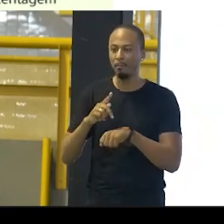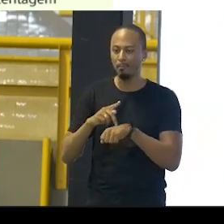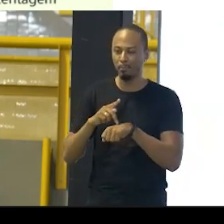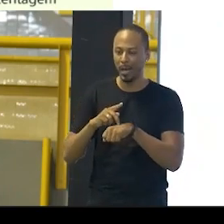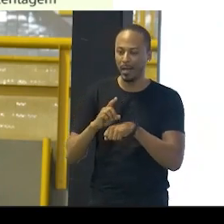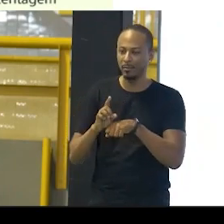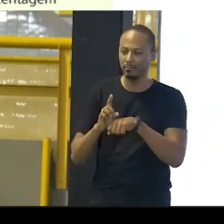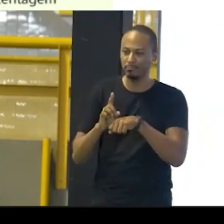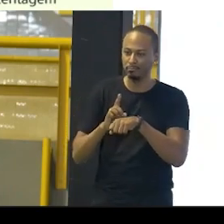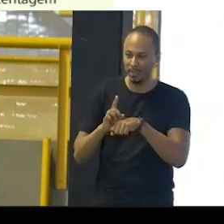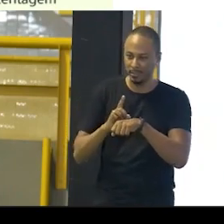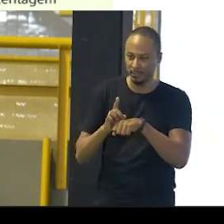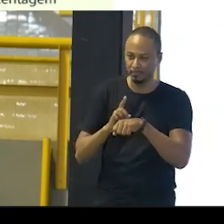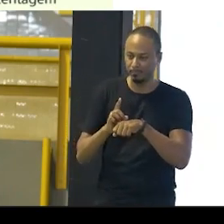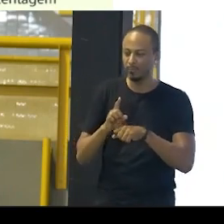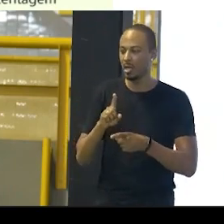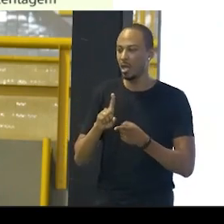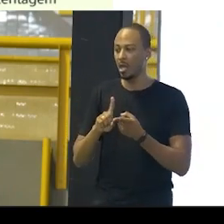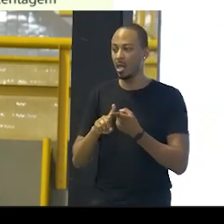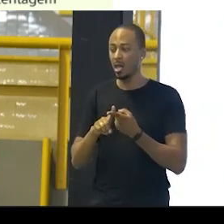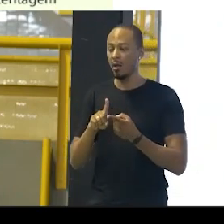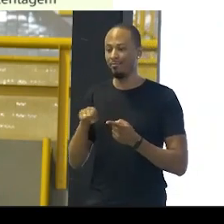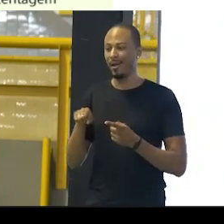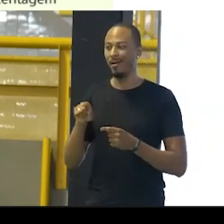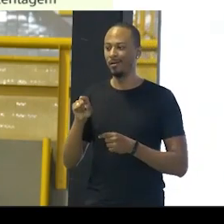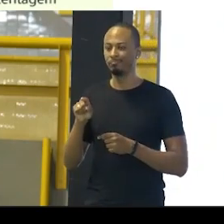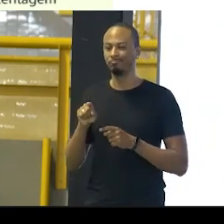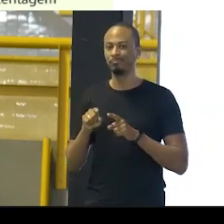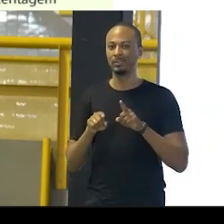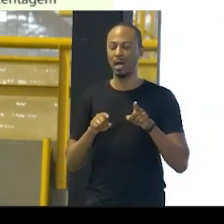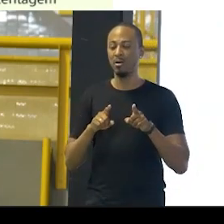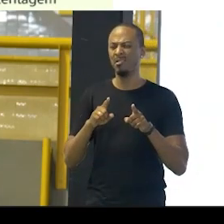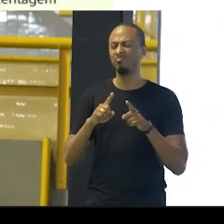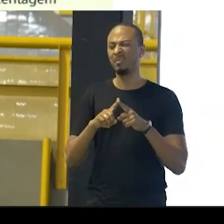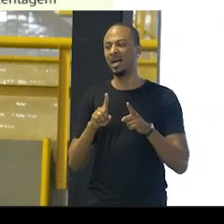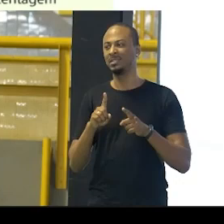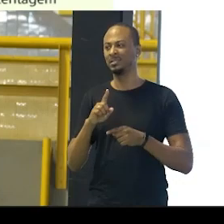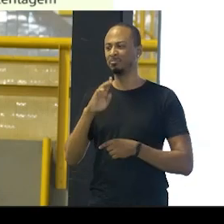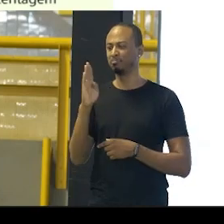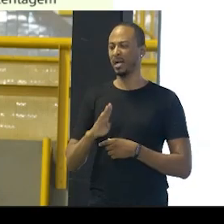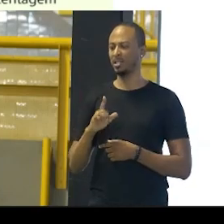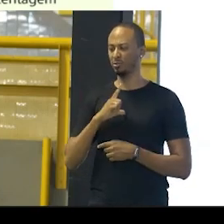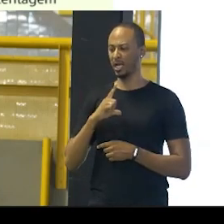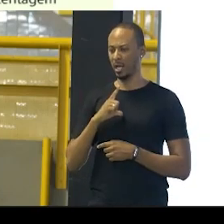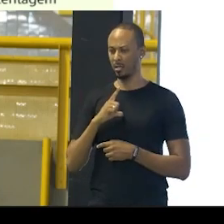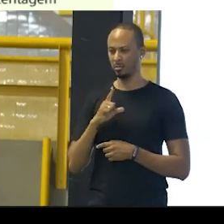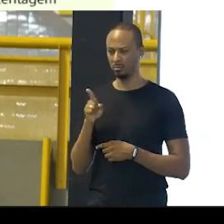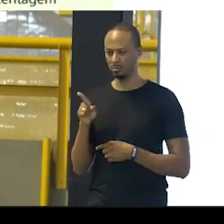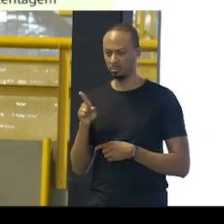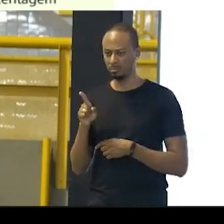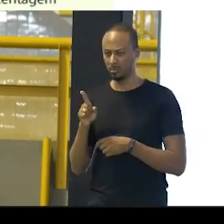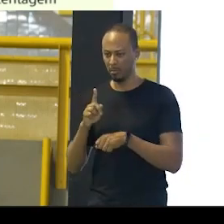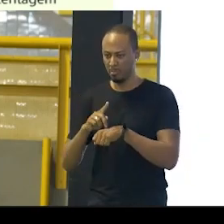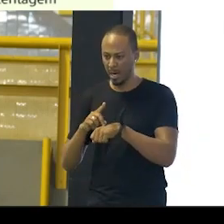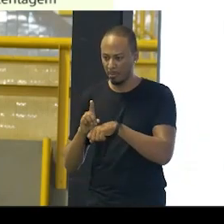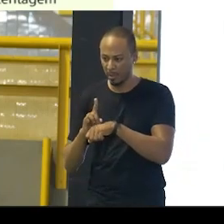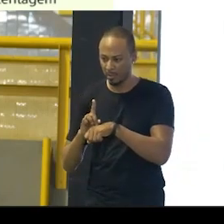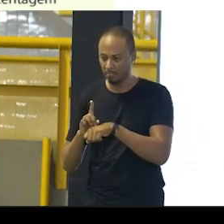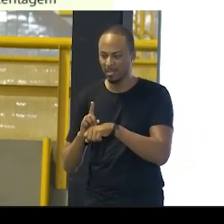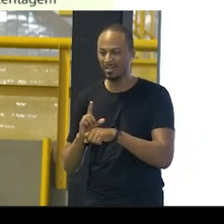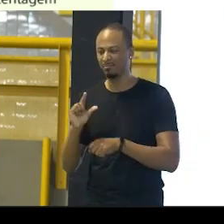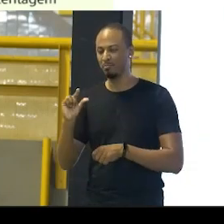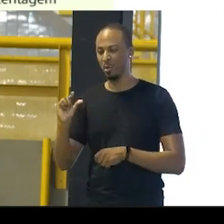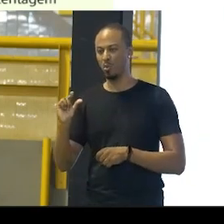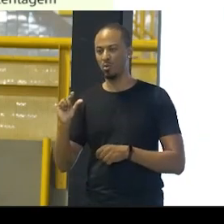sempre disso aí. Ah, professor, mas o Brasil tem carvão? Tem, muito pouco. E lembra, é um carvão